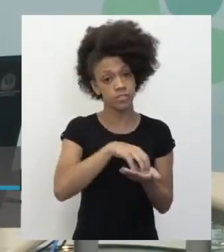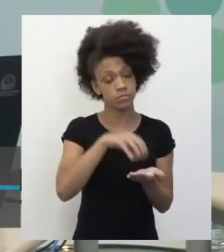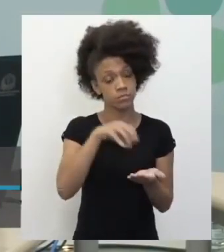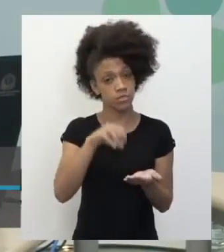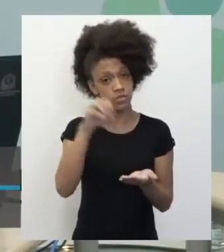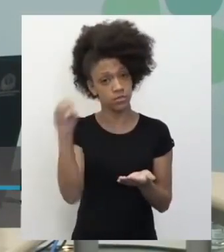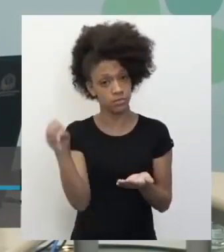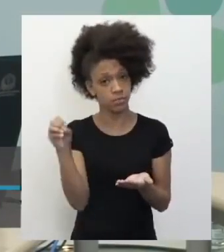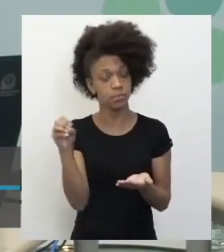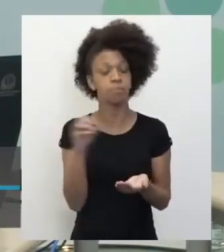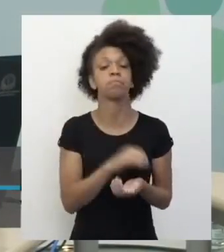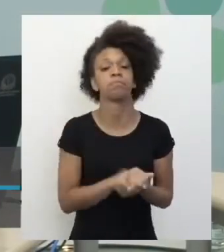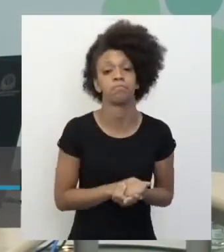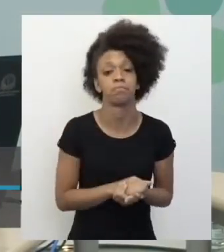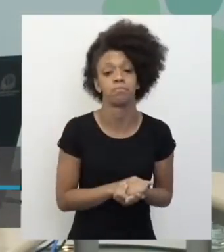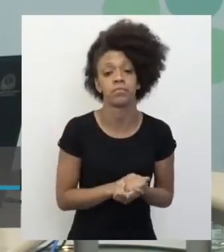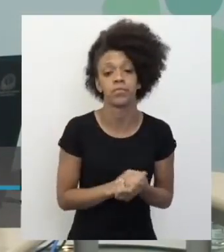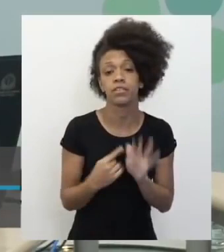CMSP_EM, Língua Portuguesa